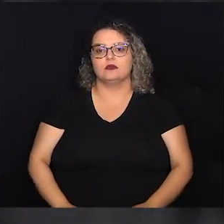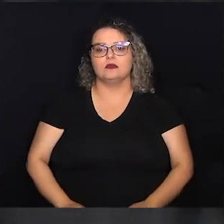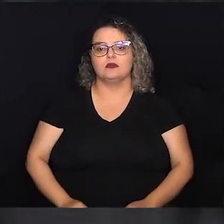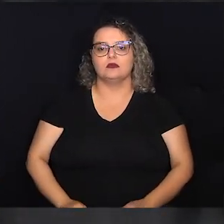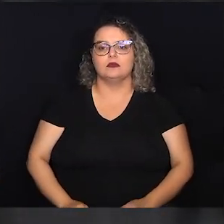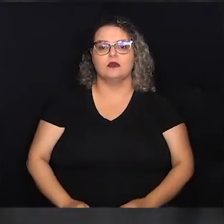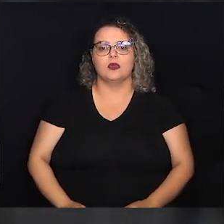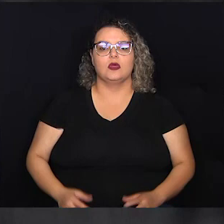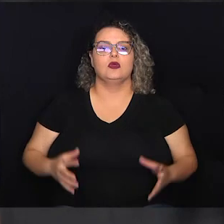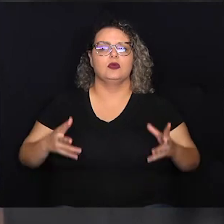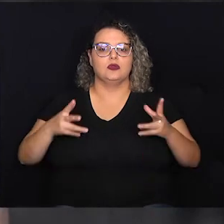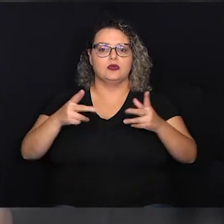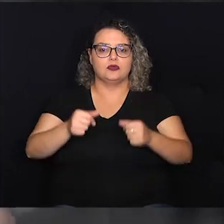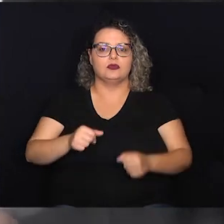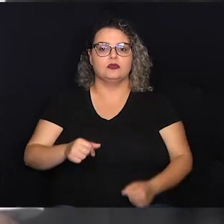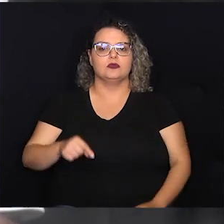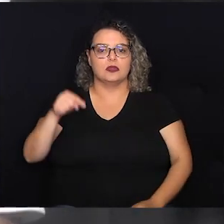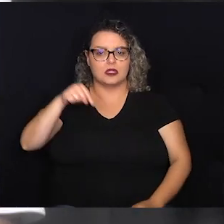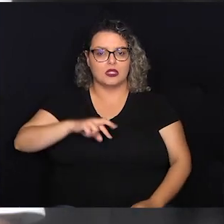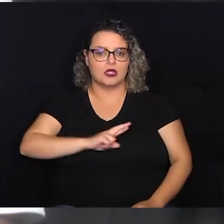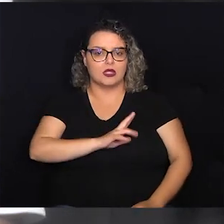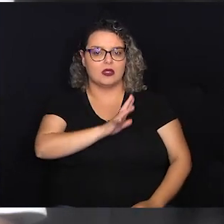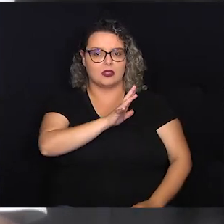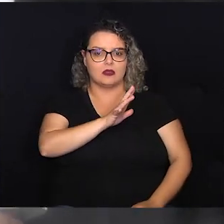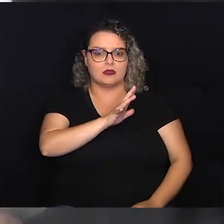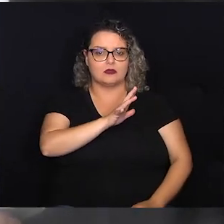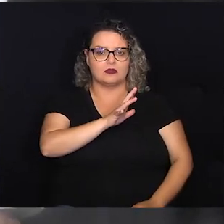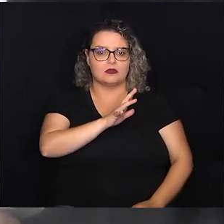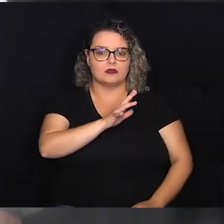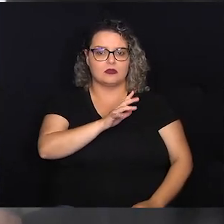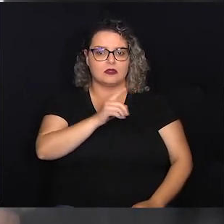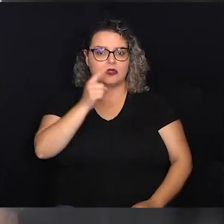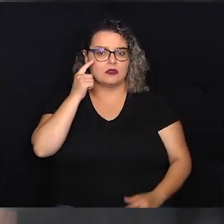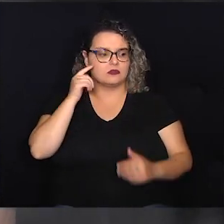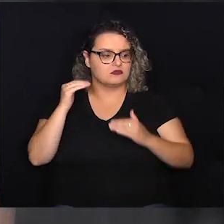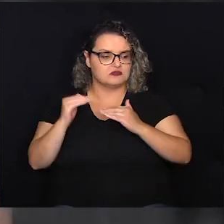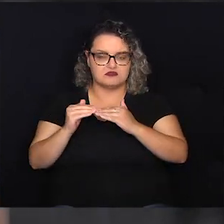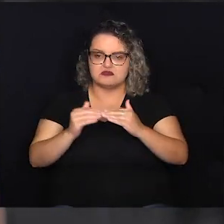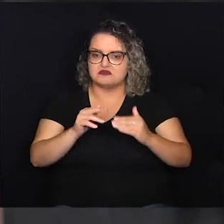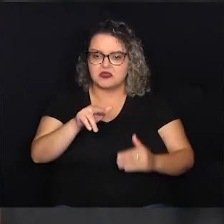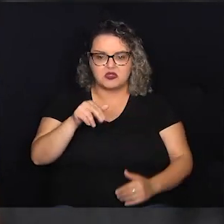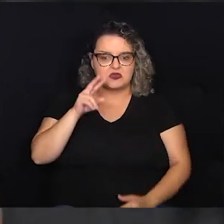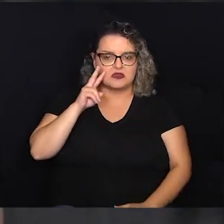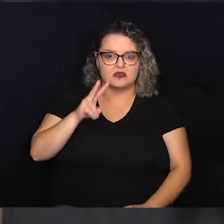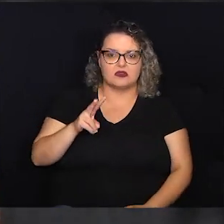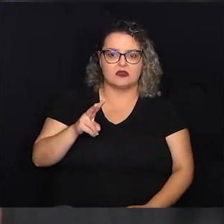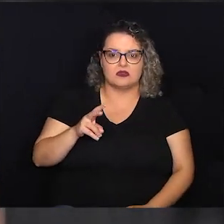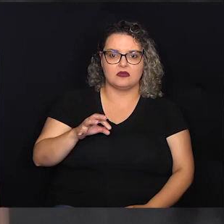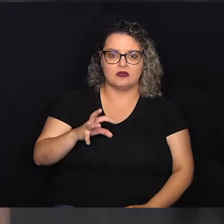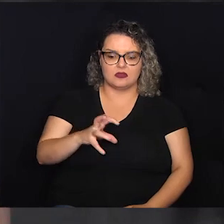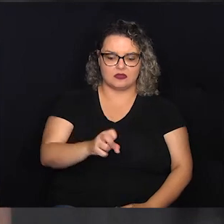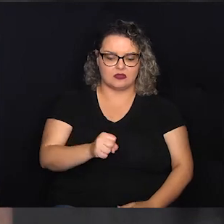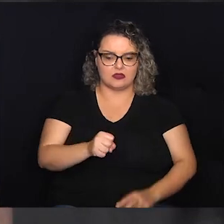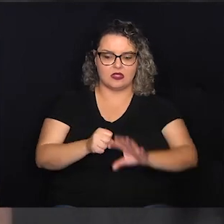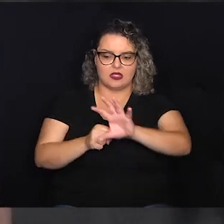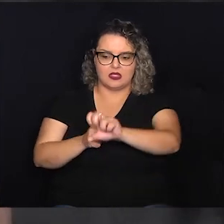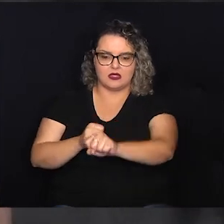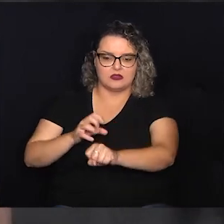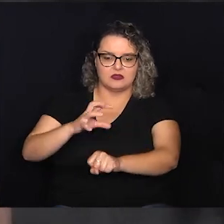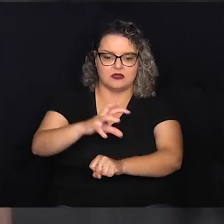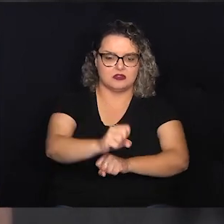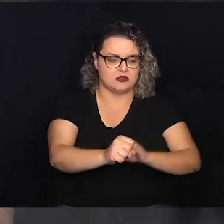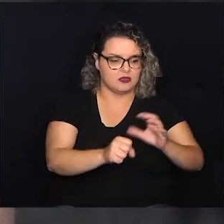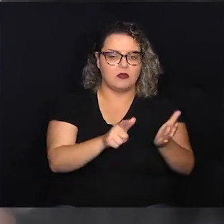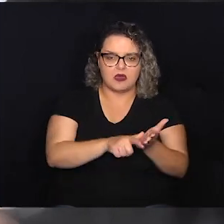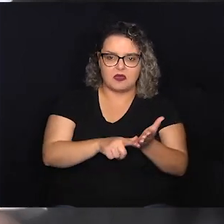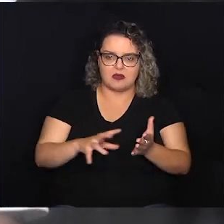vocês aqui. Todo mundo aqui é Rubens Gás. E num sincronismo que eu nunca vi na minha vida, a primeira foi amassando o